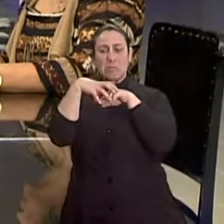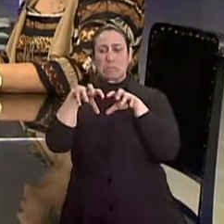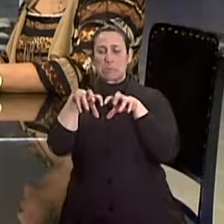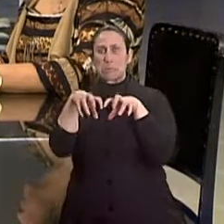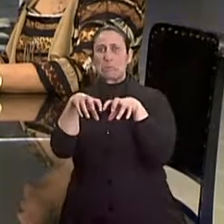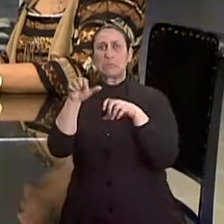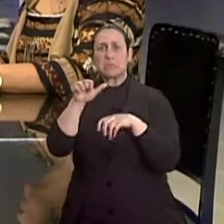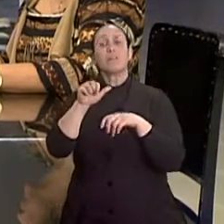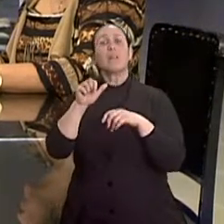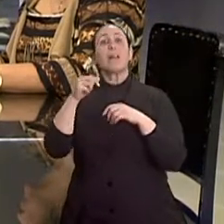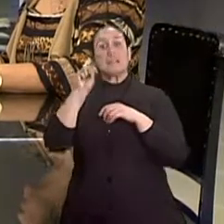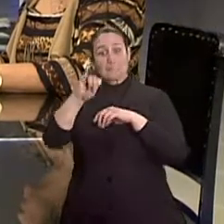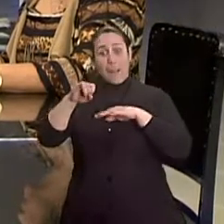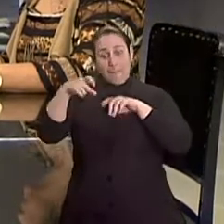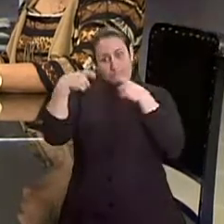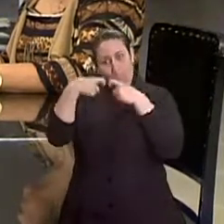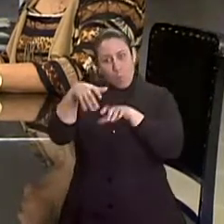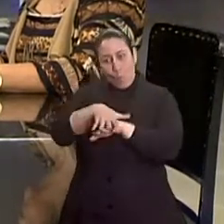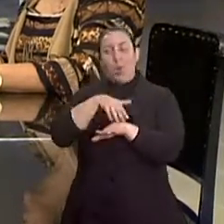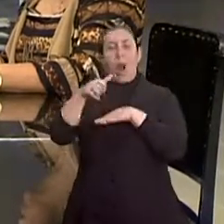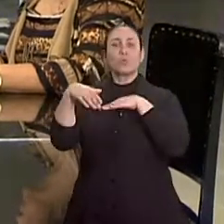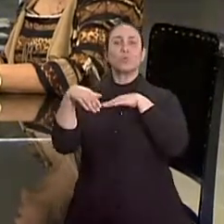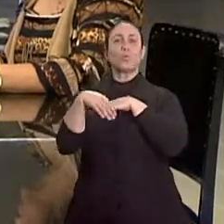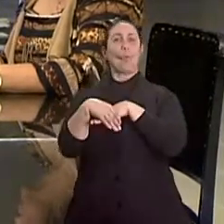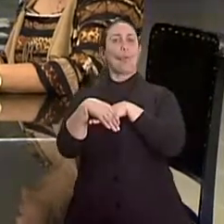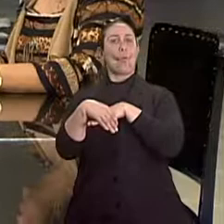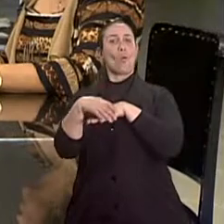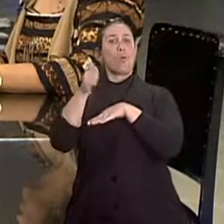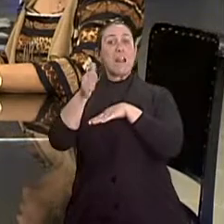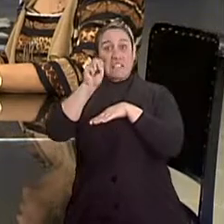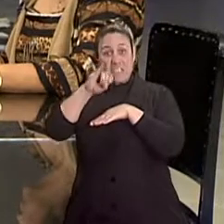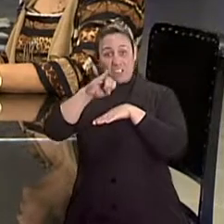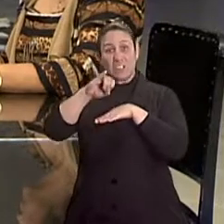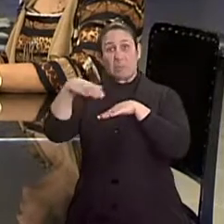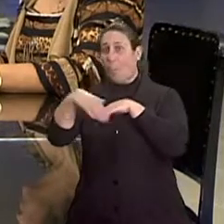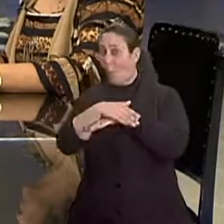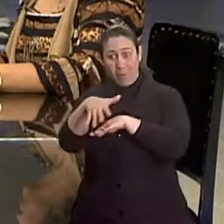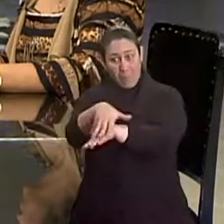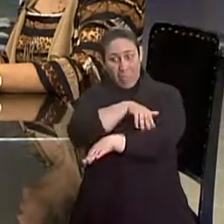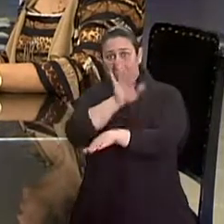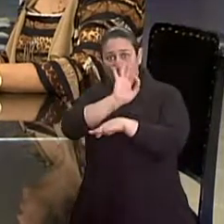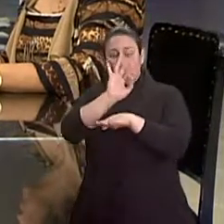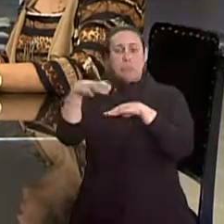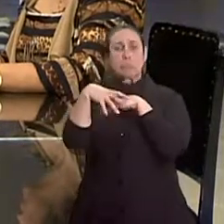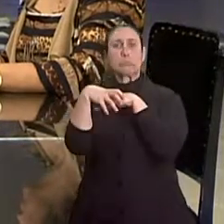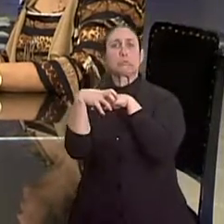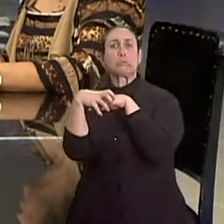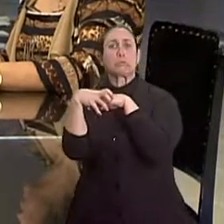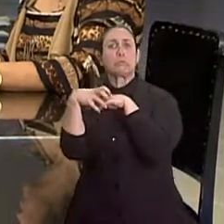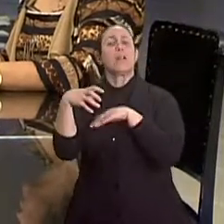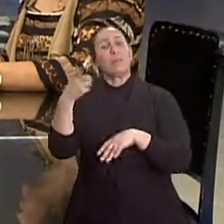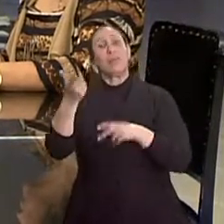o sapato, em seguida, ele vai deformando. Uhum. Então, é uma coisa que acontece muito. E a segunda coisa que erram muito aqui no Sul